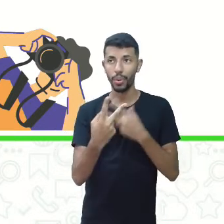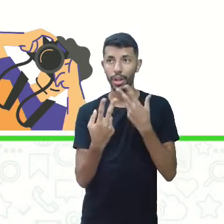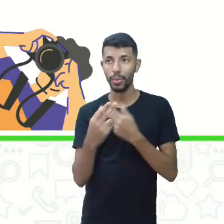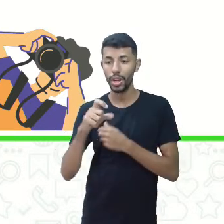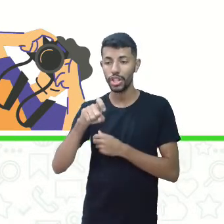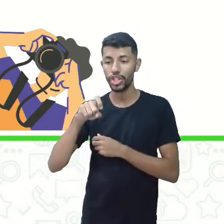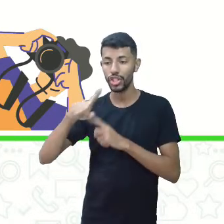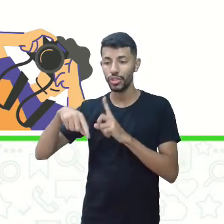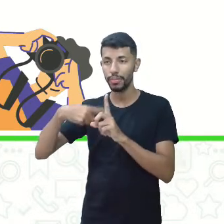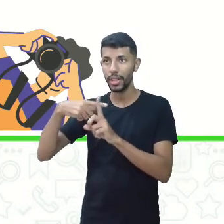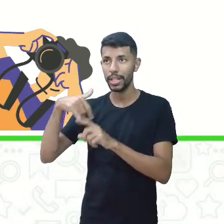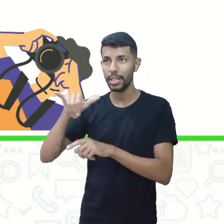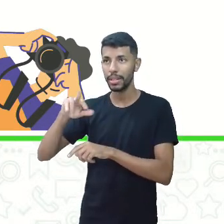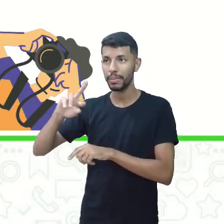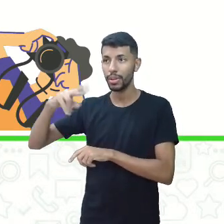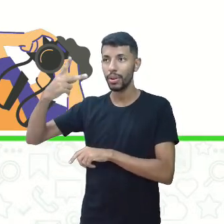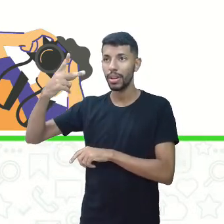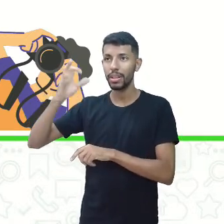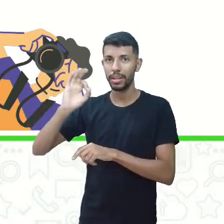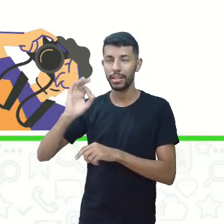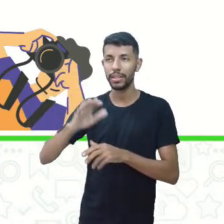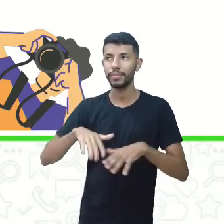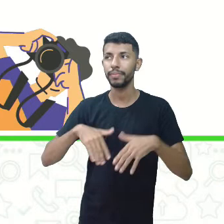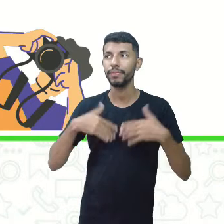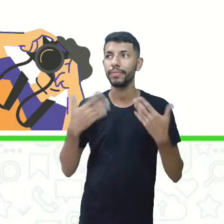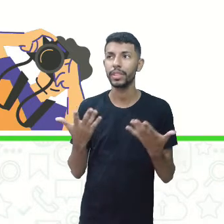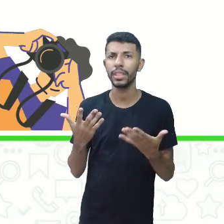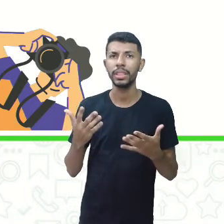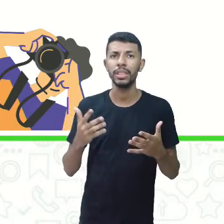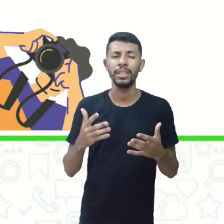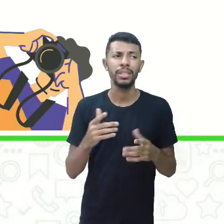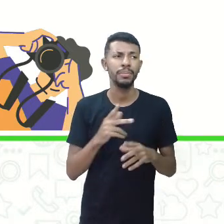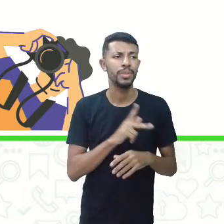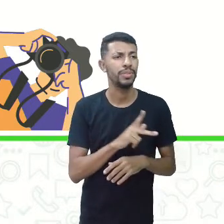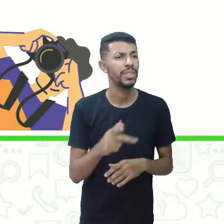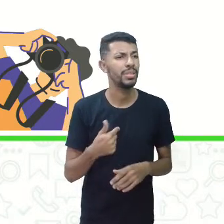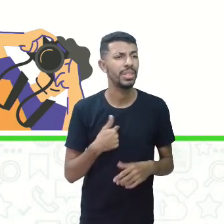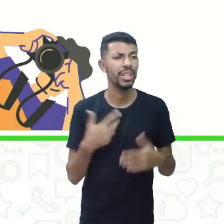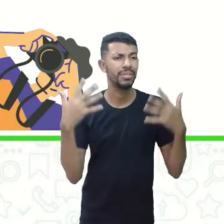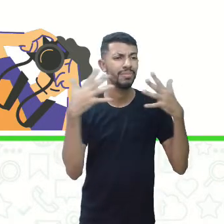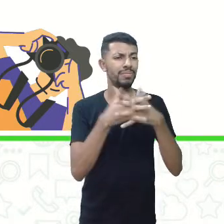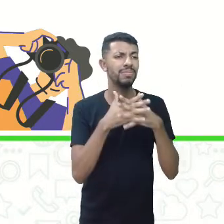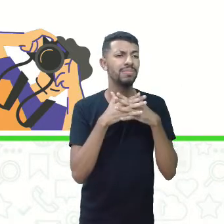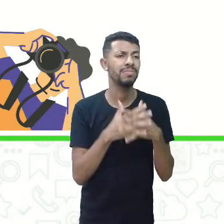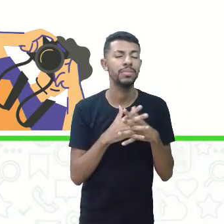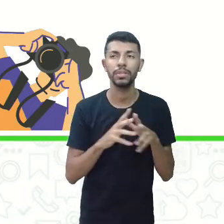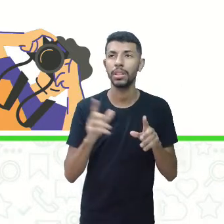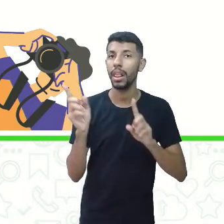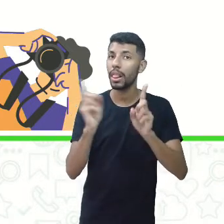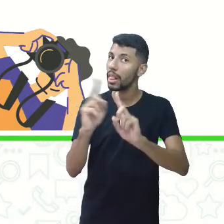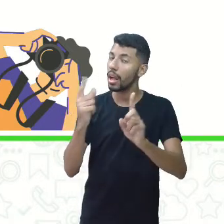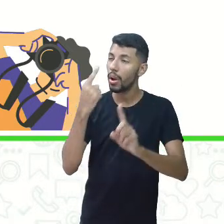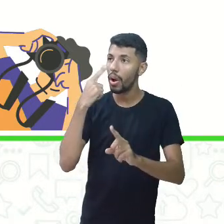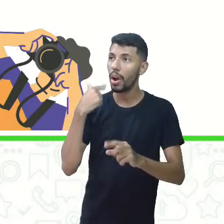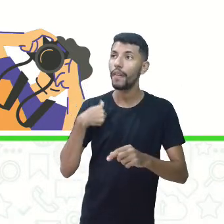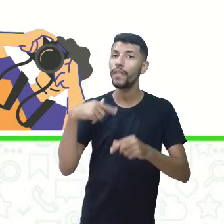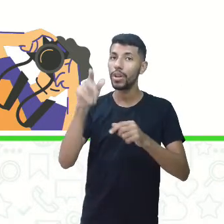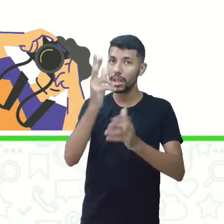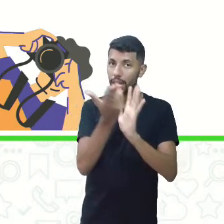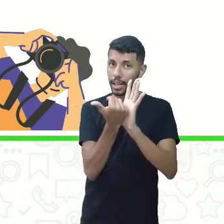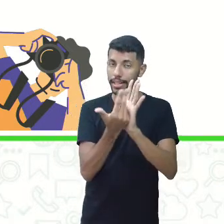mais y ao quadrado. Professora, me bananou de vez. Não, ó, vou desenhar um quadradinho aqui, vamos fazer